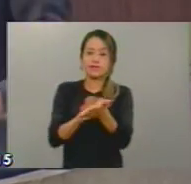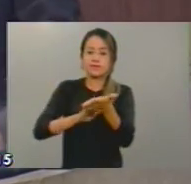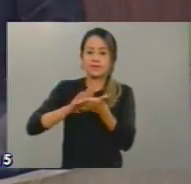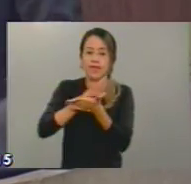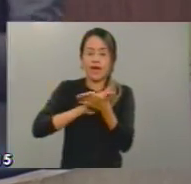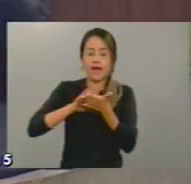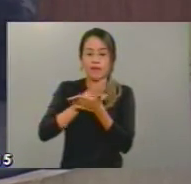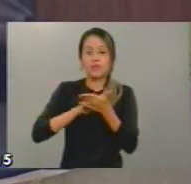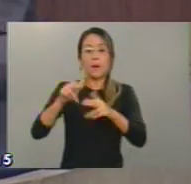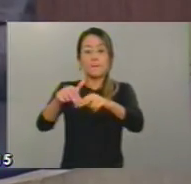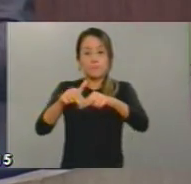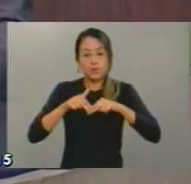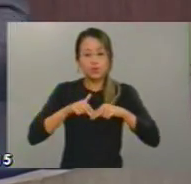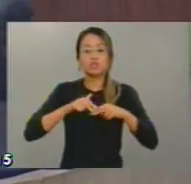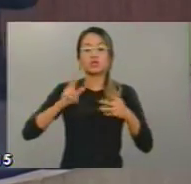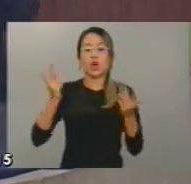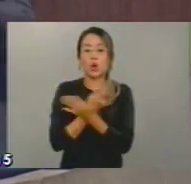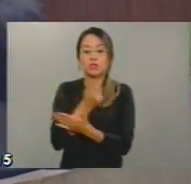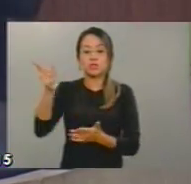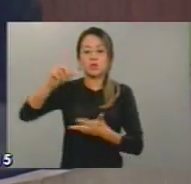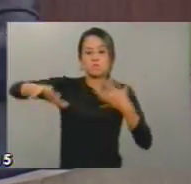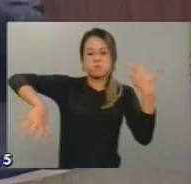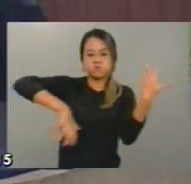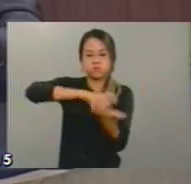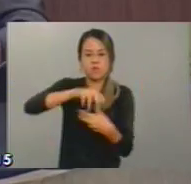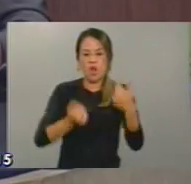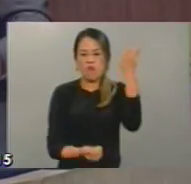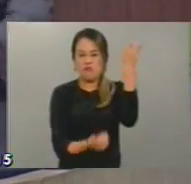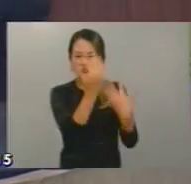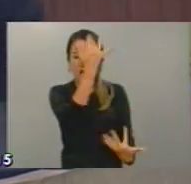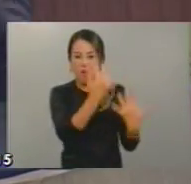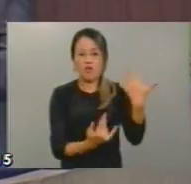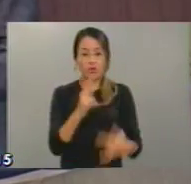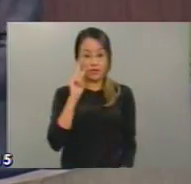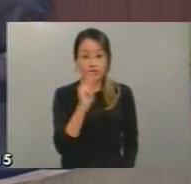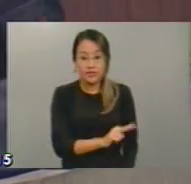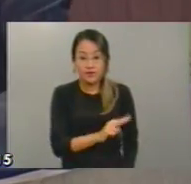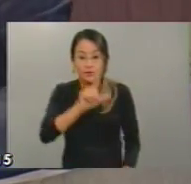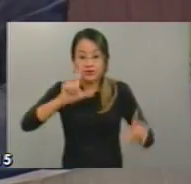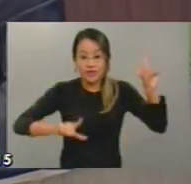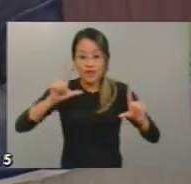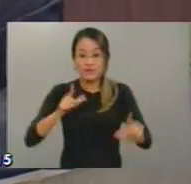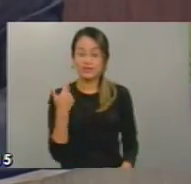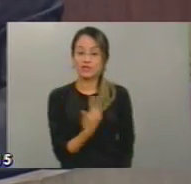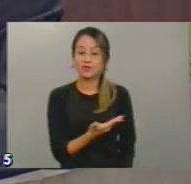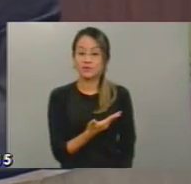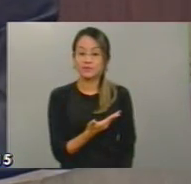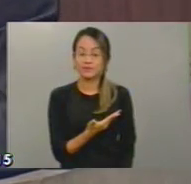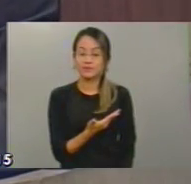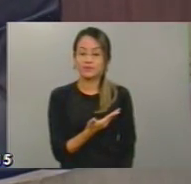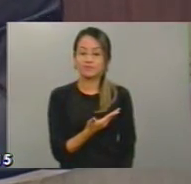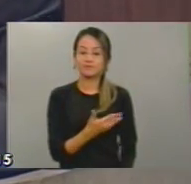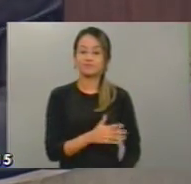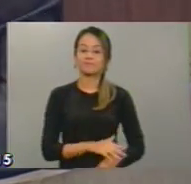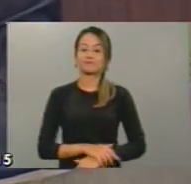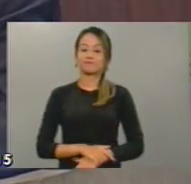de fato, aconteceu o que, lamentavelmente, nós aqui vínhamos